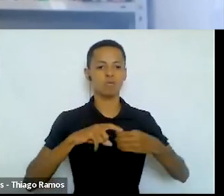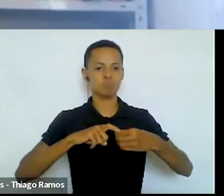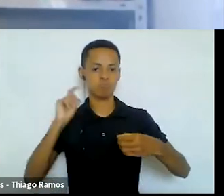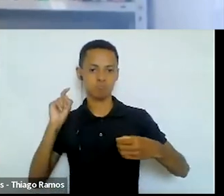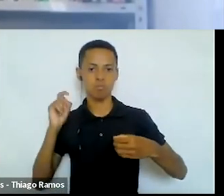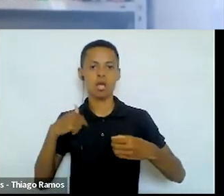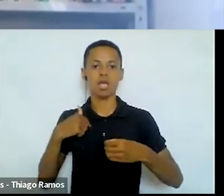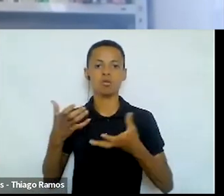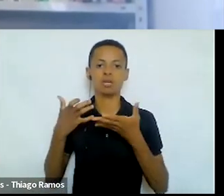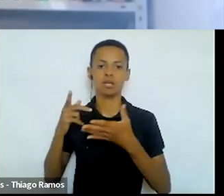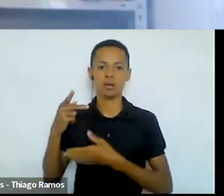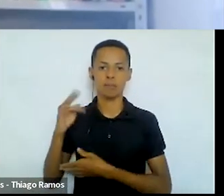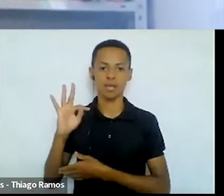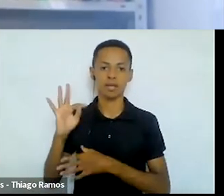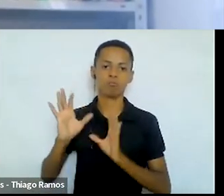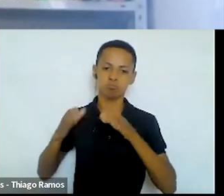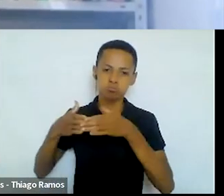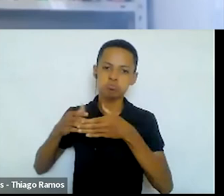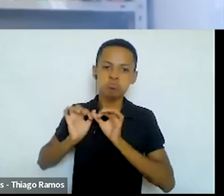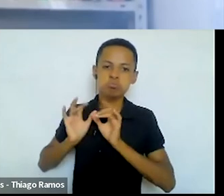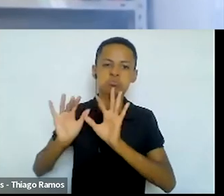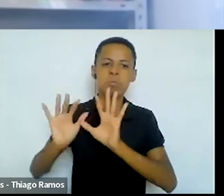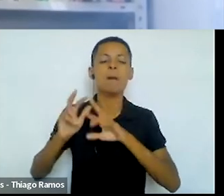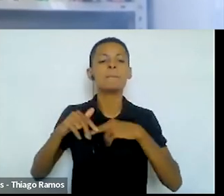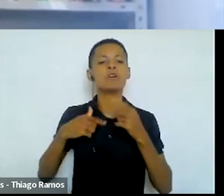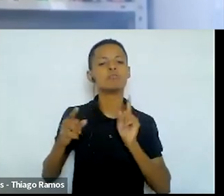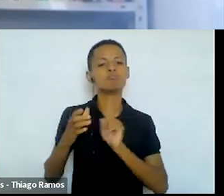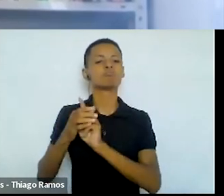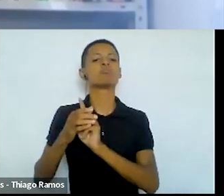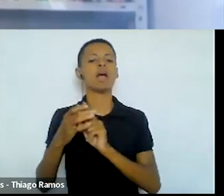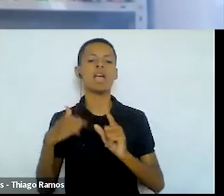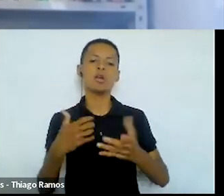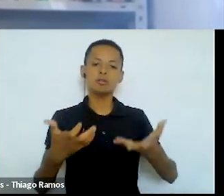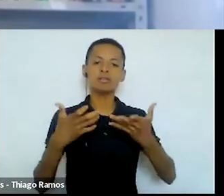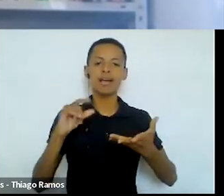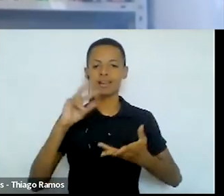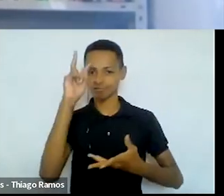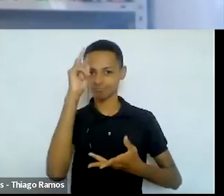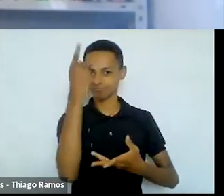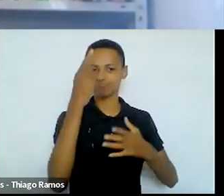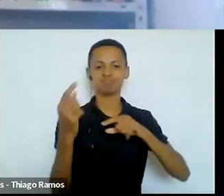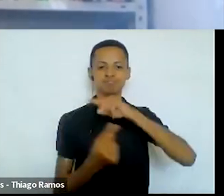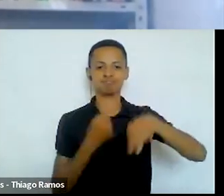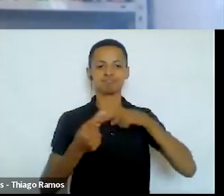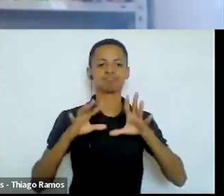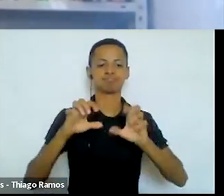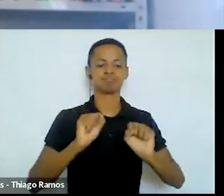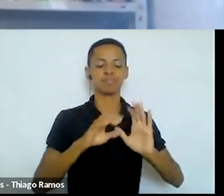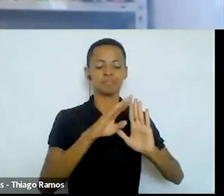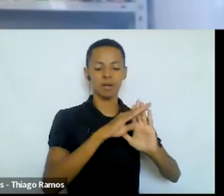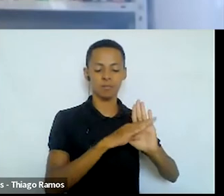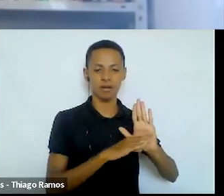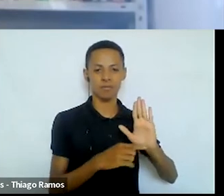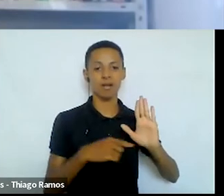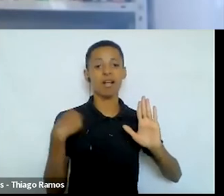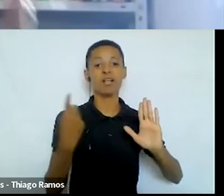PT, justamente porque eu queria garantir a radicalização das nossas agendas nesse novo ciclo